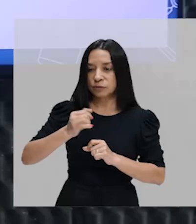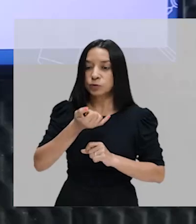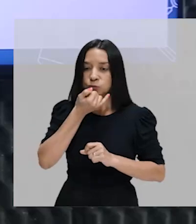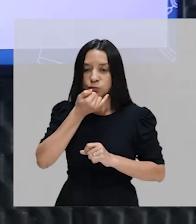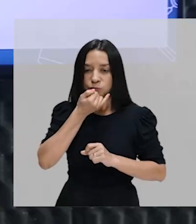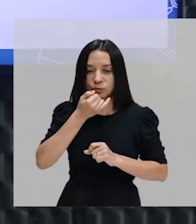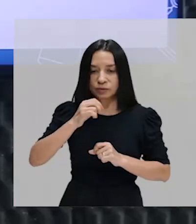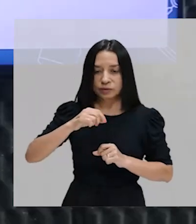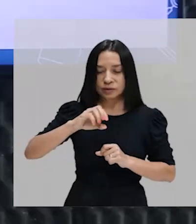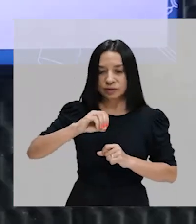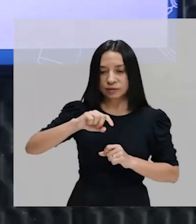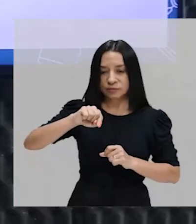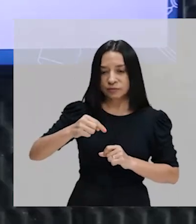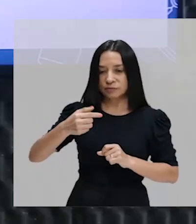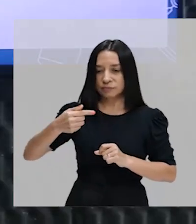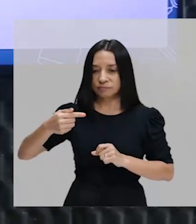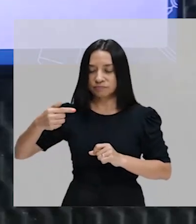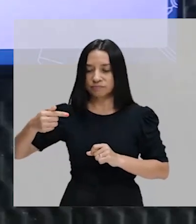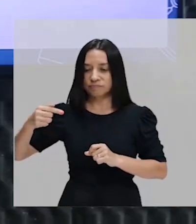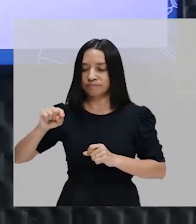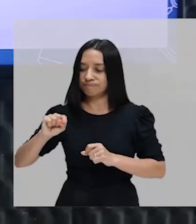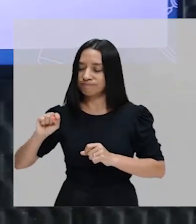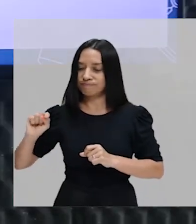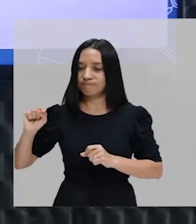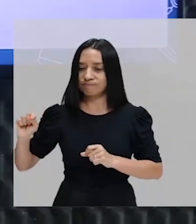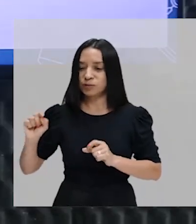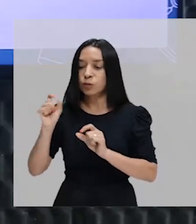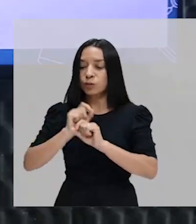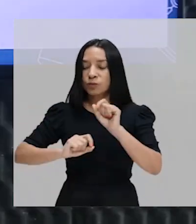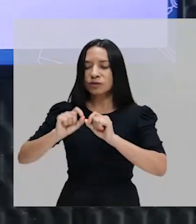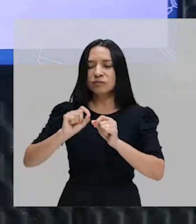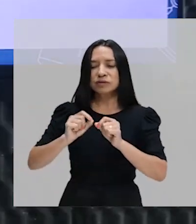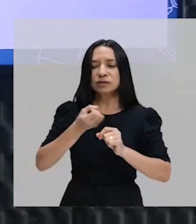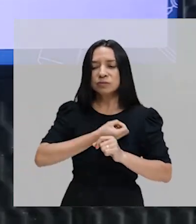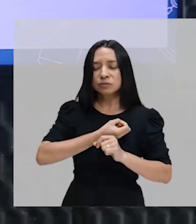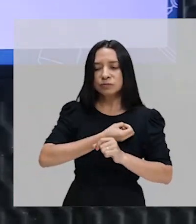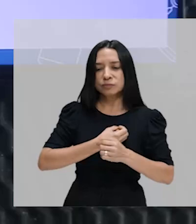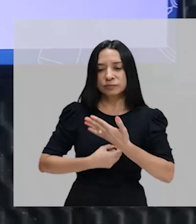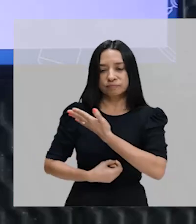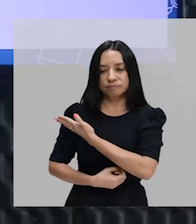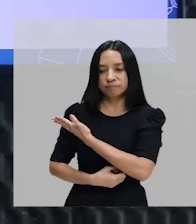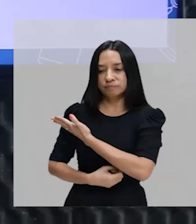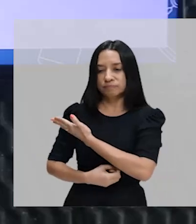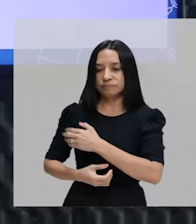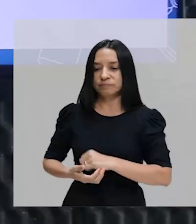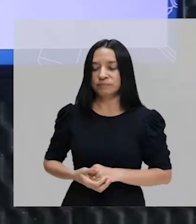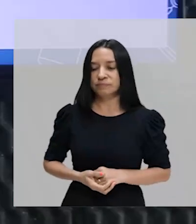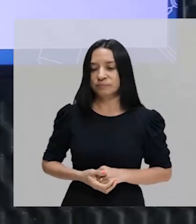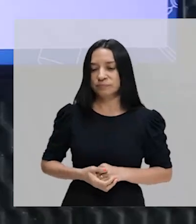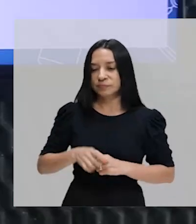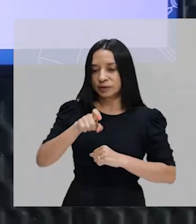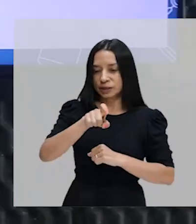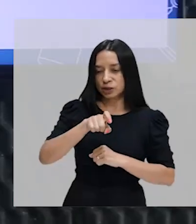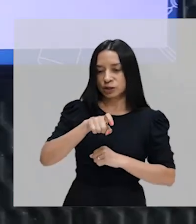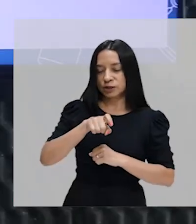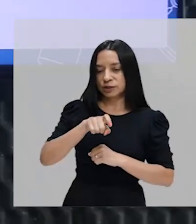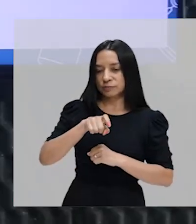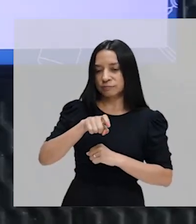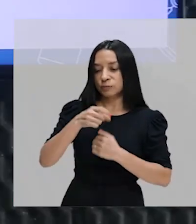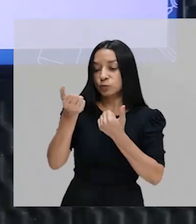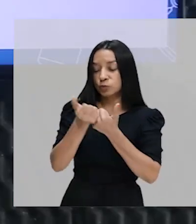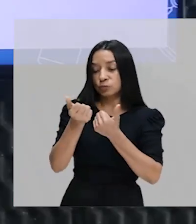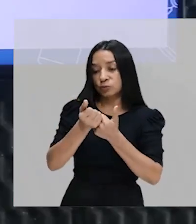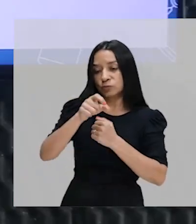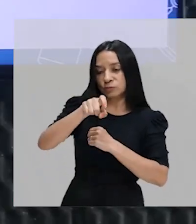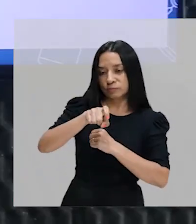0,777 reticências, tá? O que eu vou fazer com esse número? Acompanhe aqui comigo. Eu chamei de x ele. E